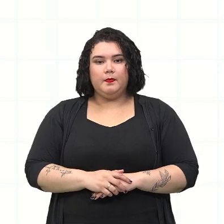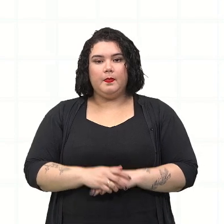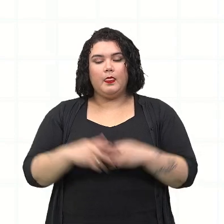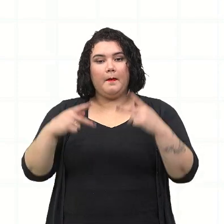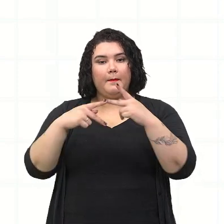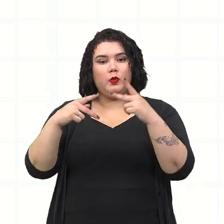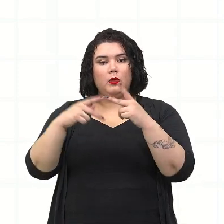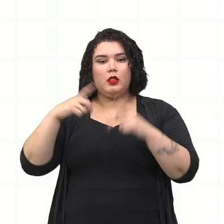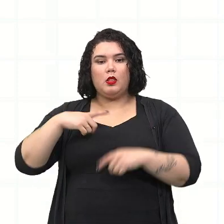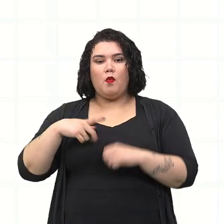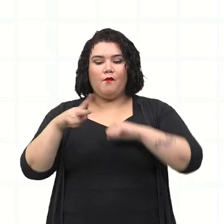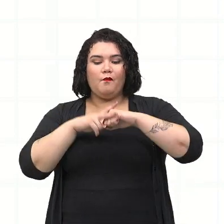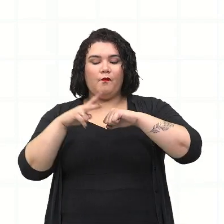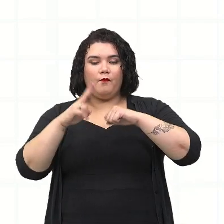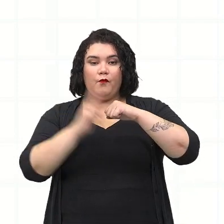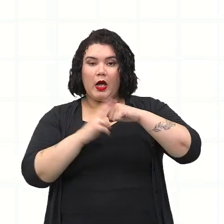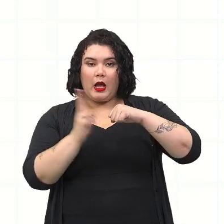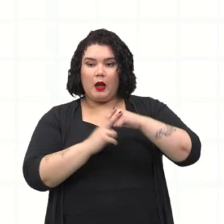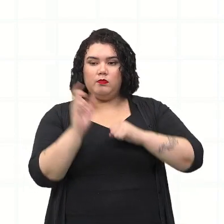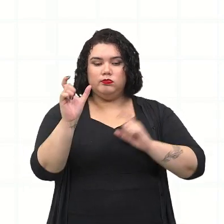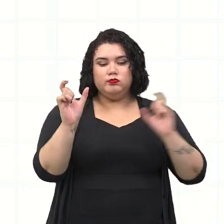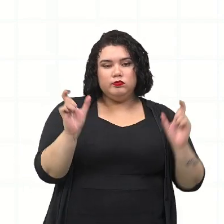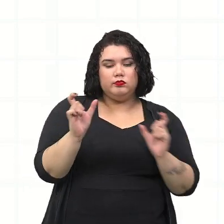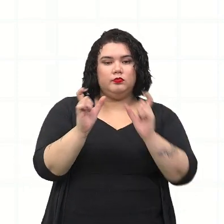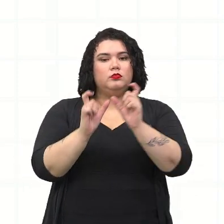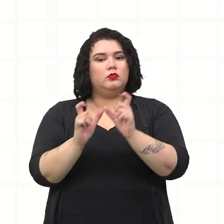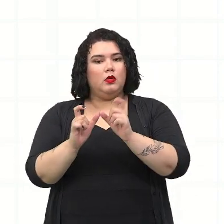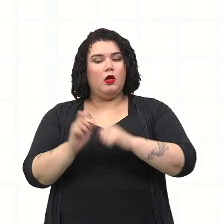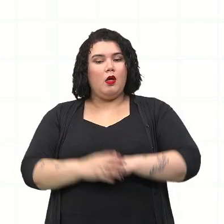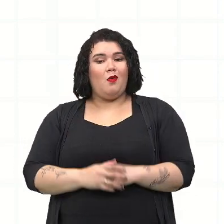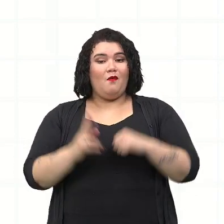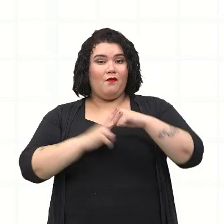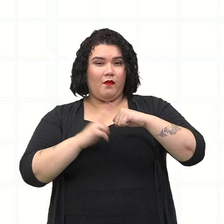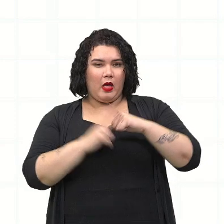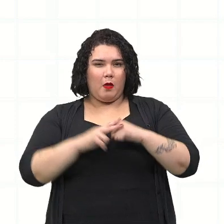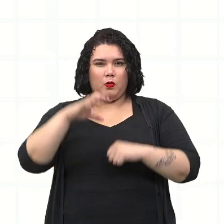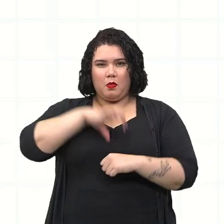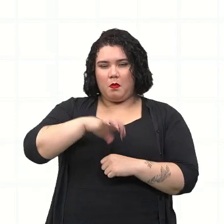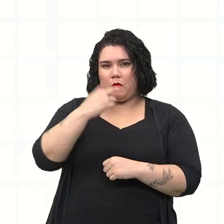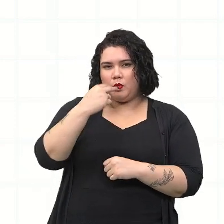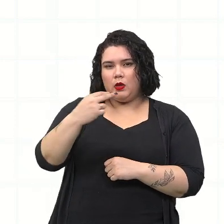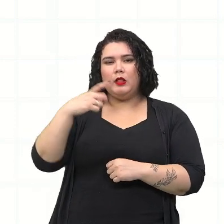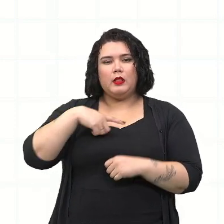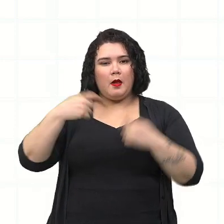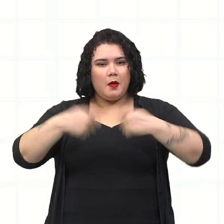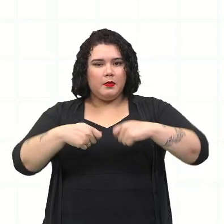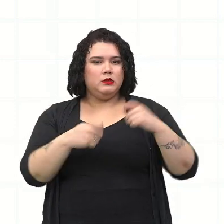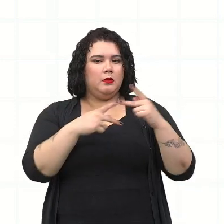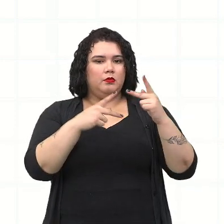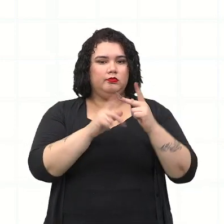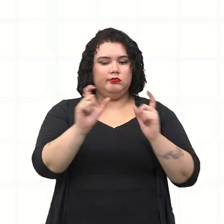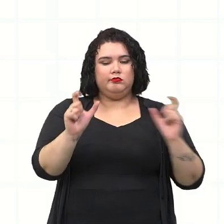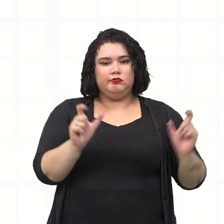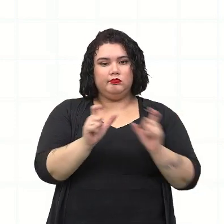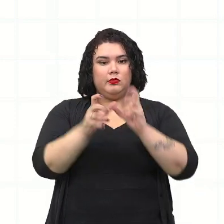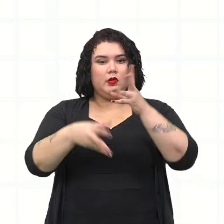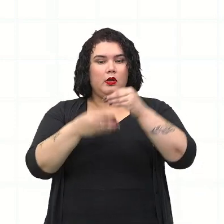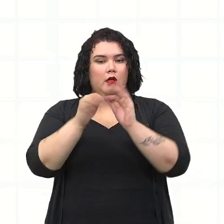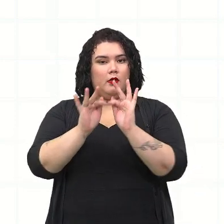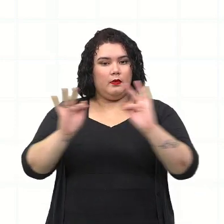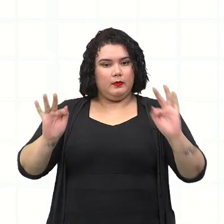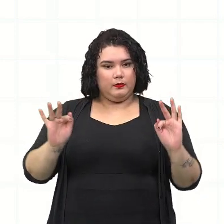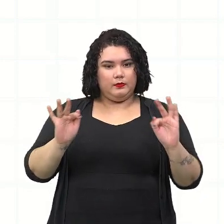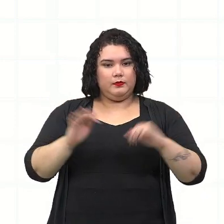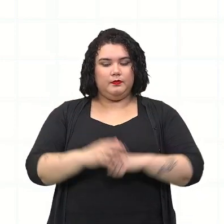Preposições que acompanham verbos, e muitos verbos em português exigem o uso de preposições para conectar o verbo a outros elementos. Então,